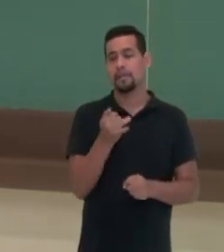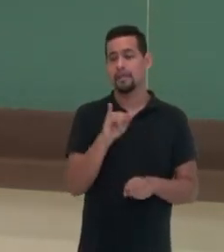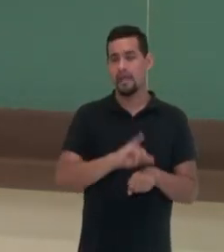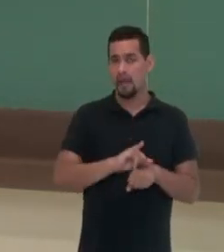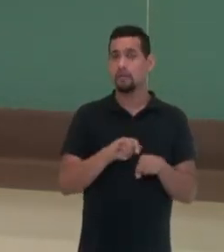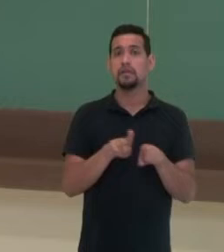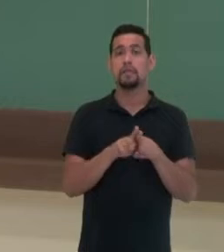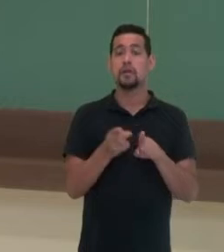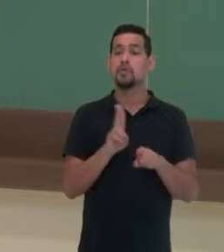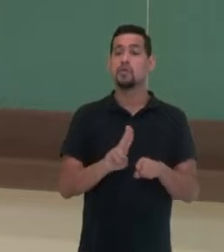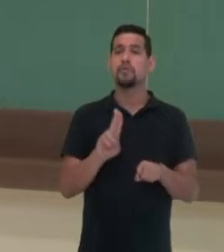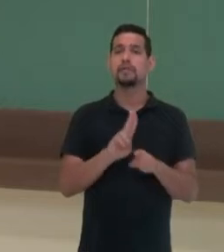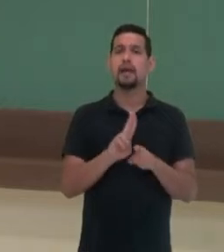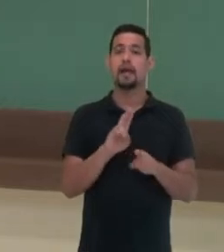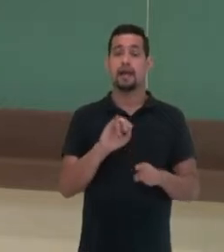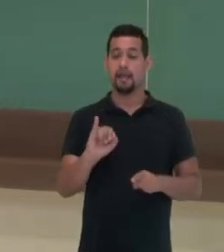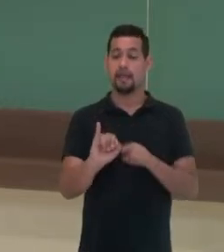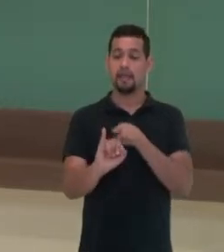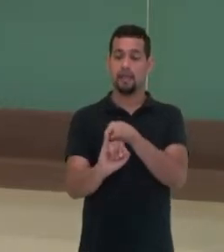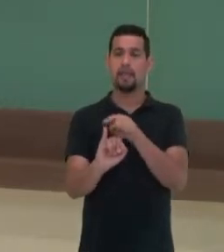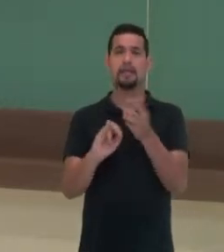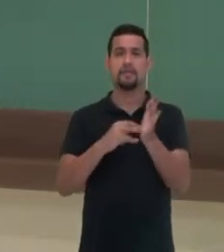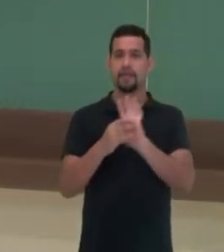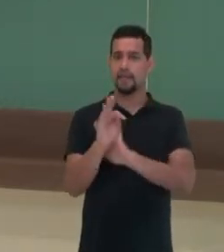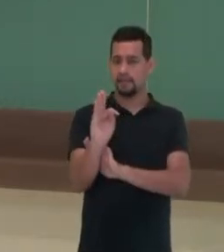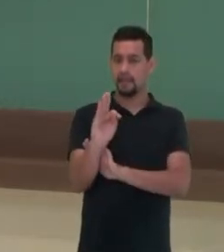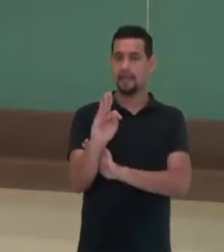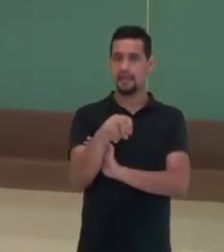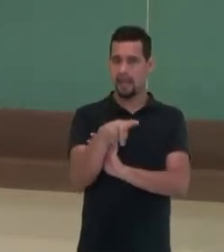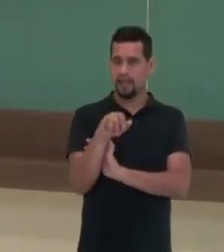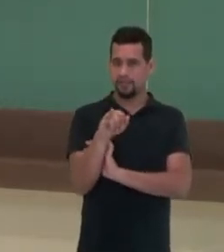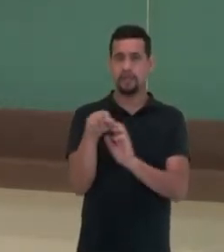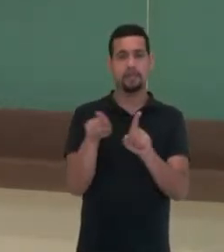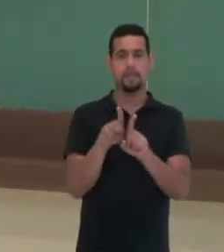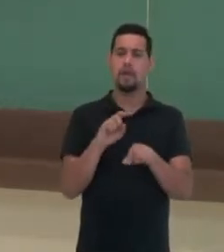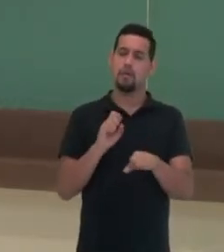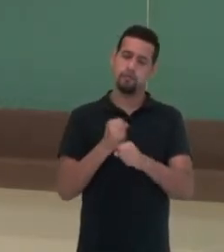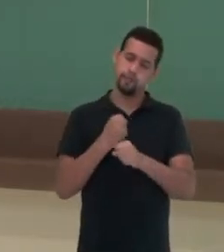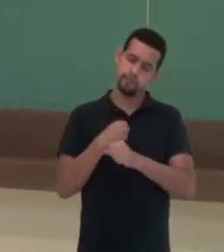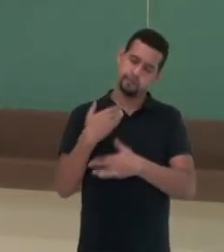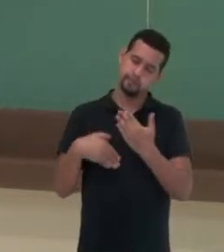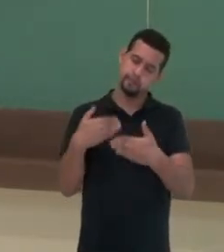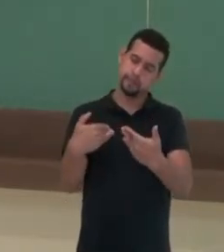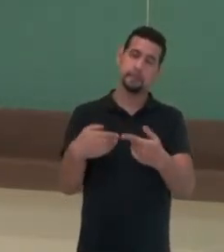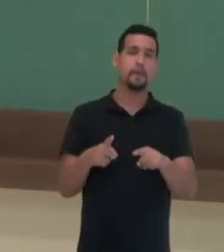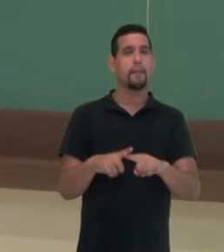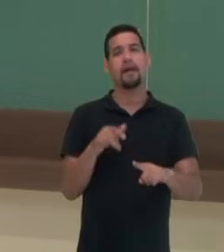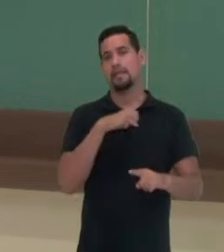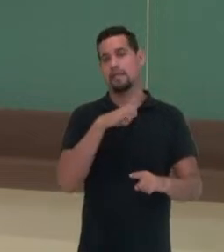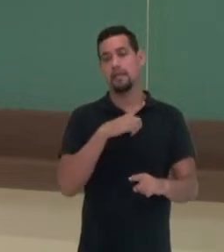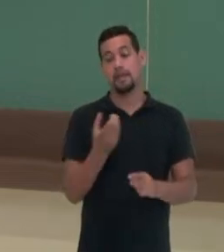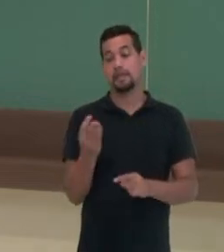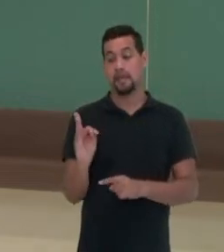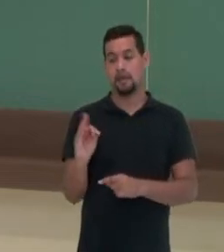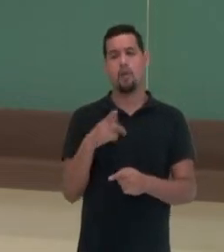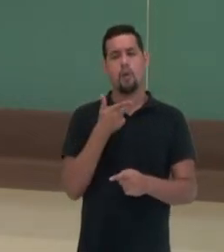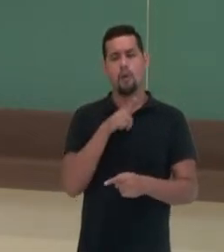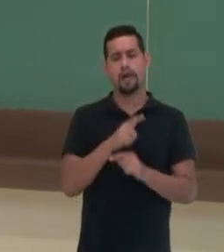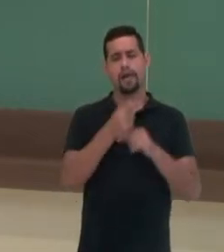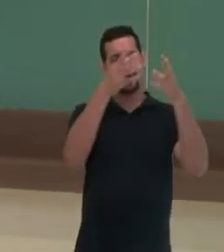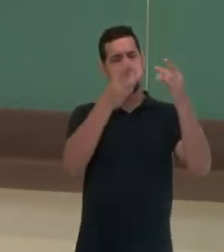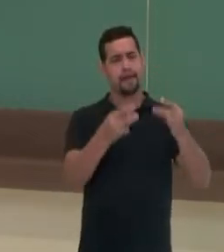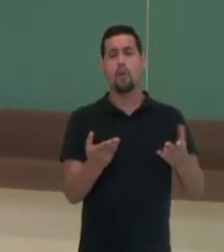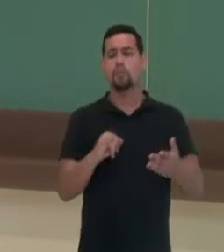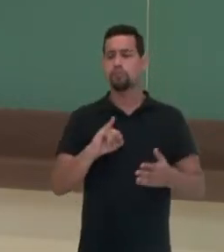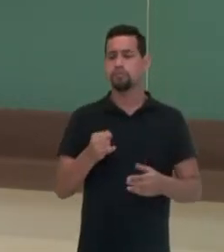capital, uma taxa I, sucessivas vezes, durante um período de tempo, ok? Então você tem um tempo ali, você consegue determinar